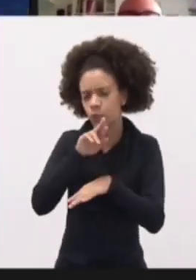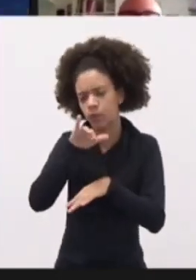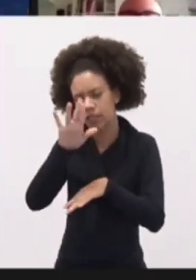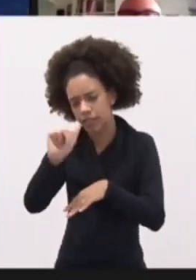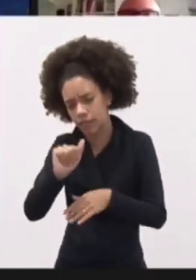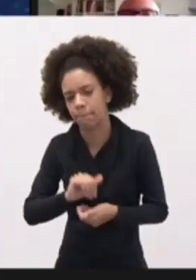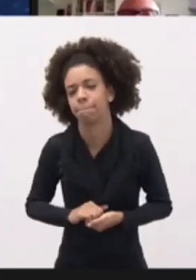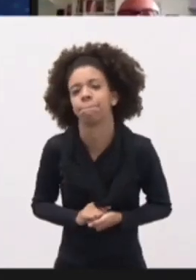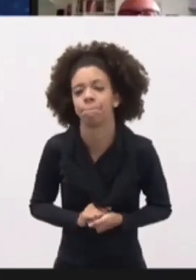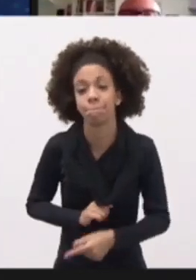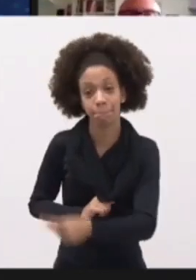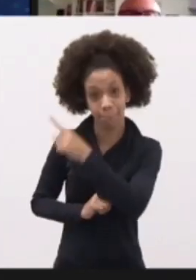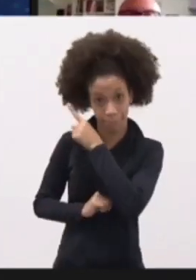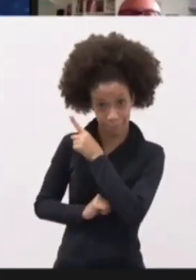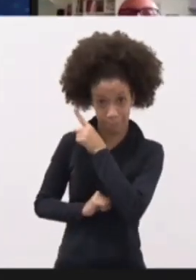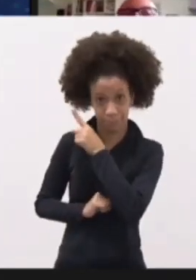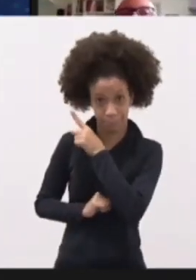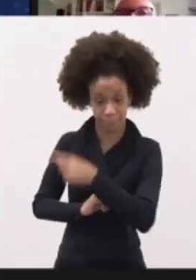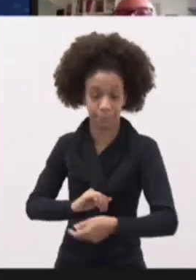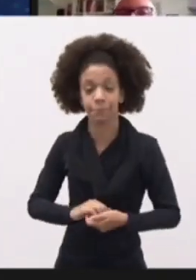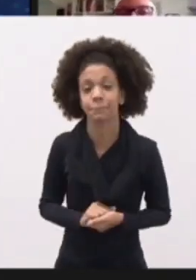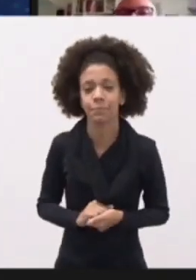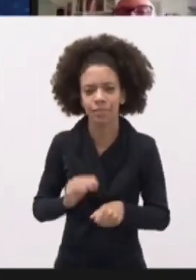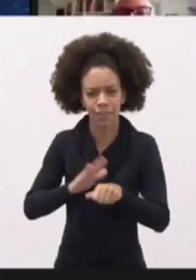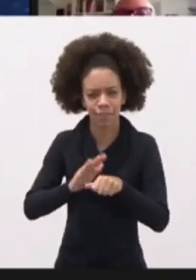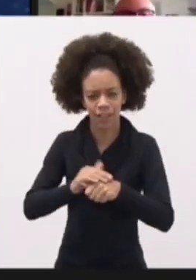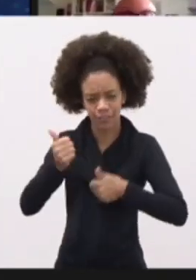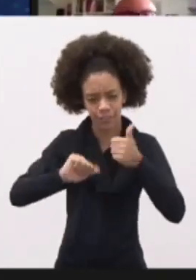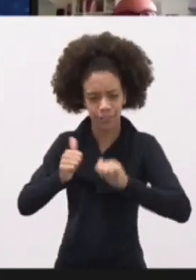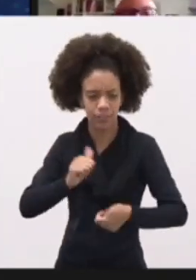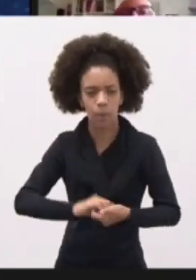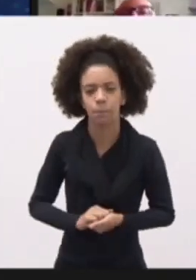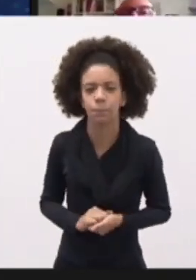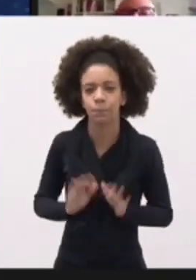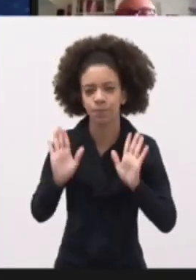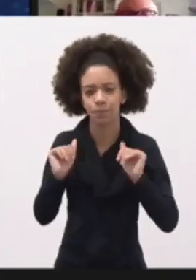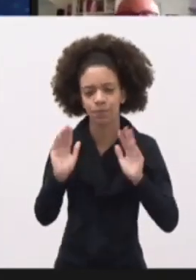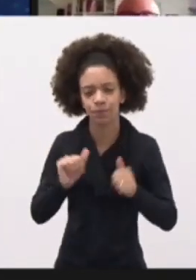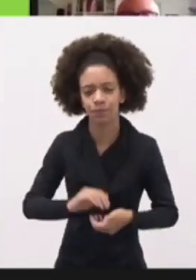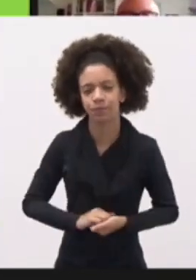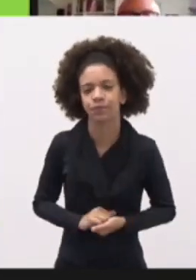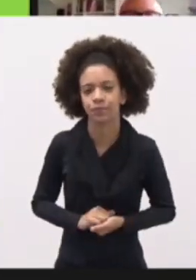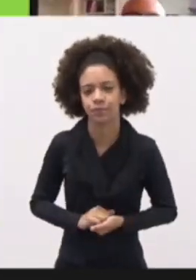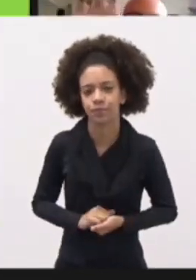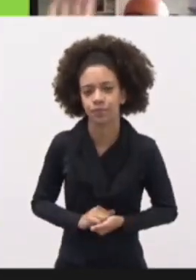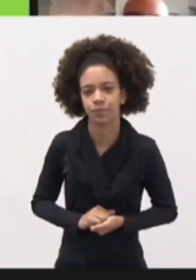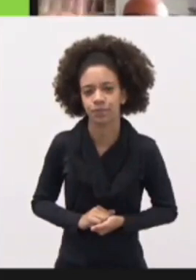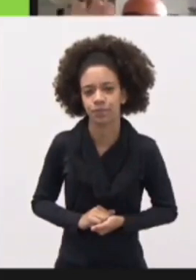guiadotec.com.br/educador e faça a autoavaliação. Até o próximo encontro.